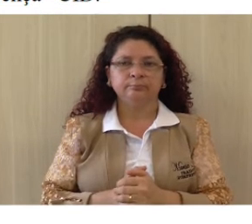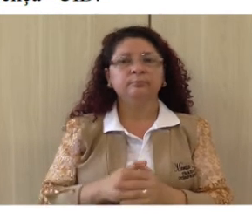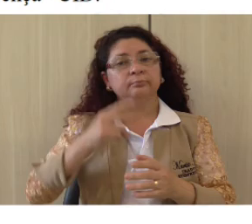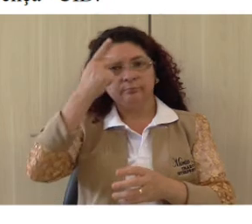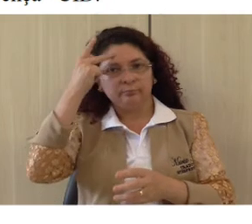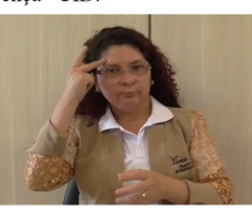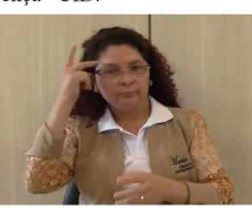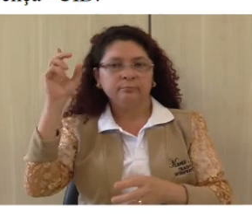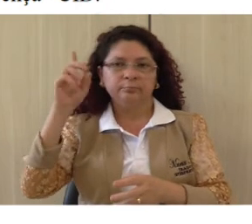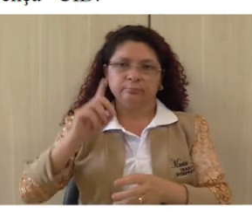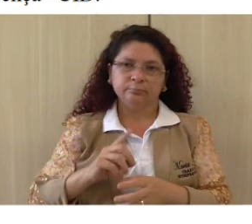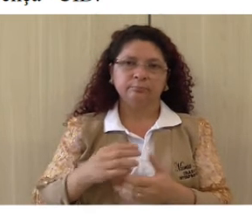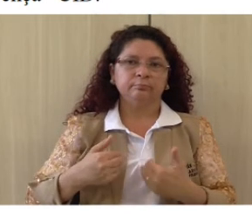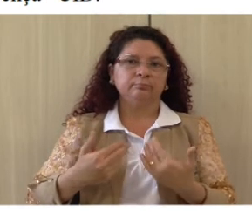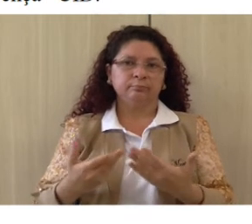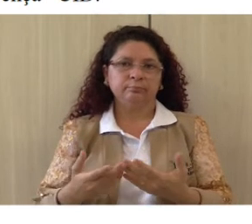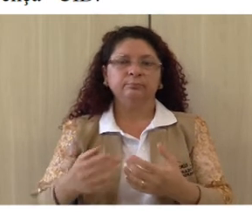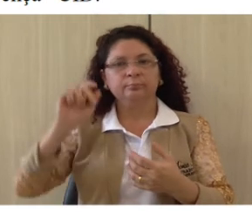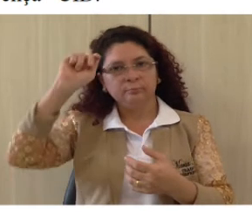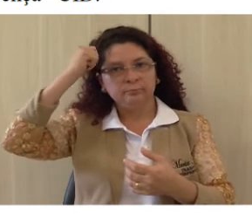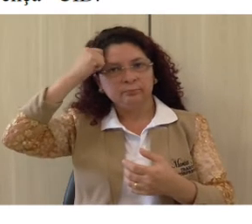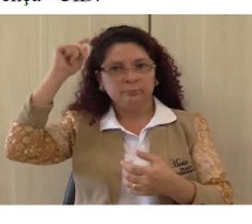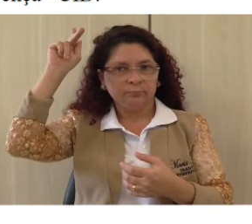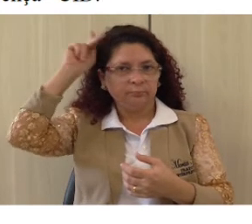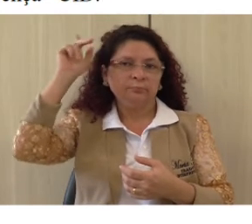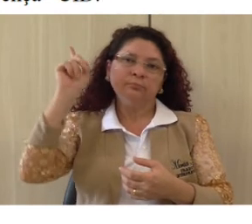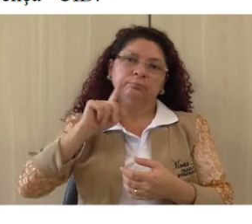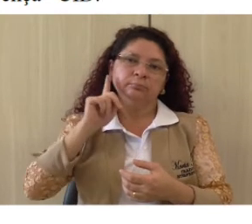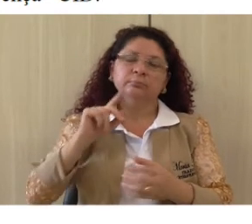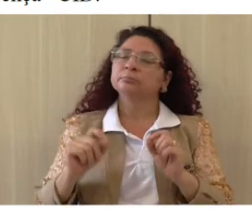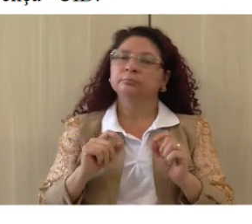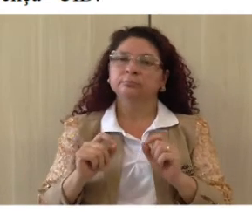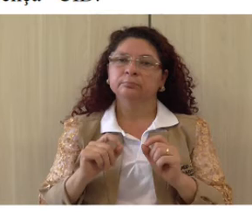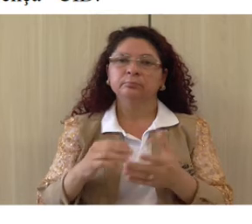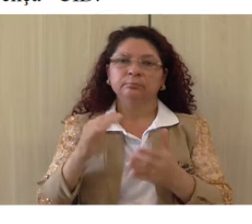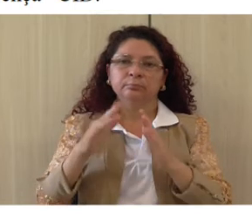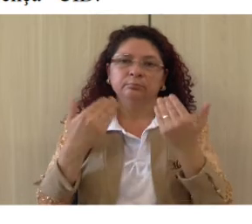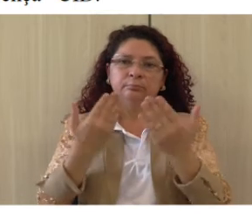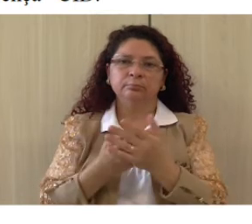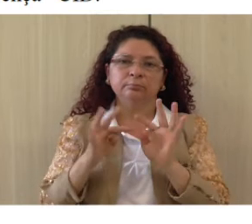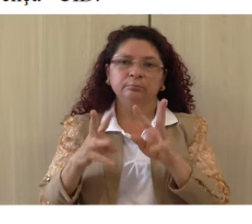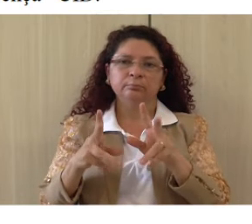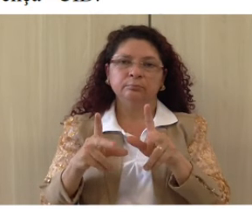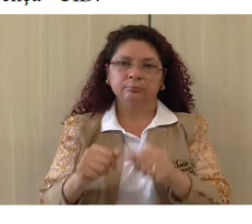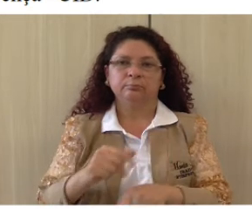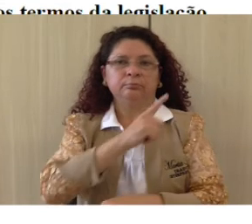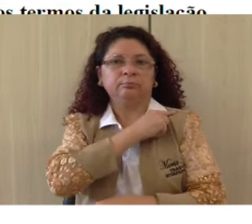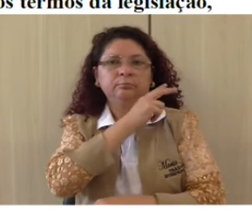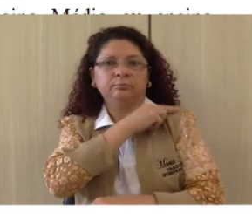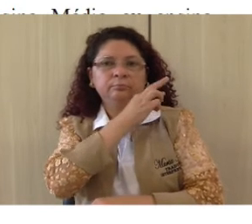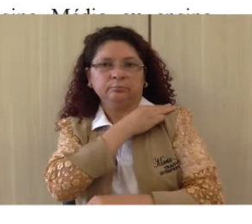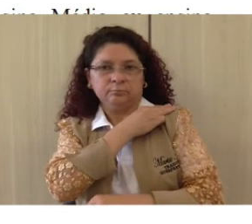Candidato com deficiência autodeclarado preto, pardo ou indígena e que tenha cursado integralmente o ensino médio em